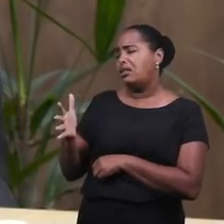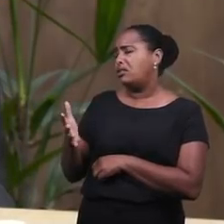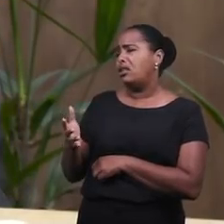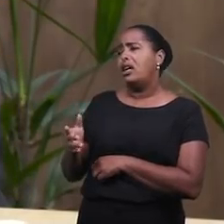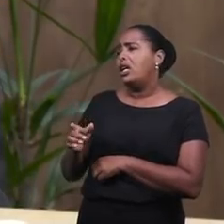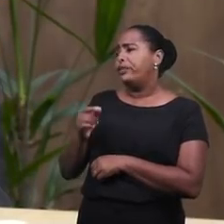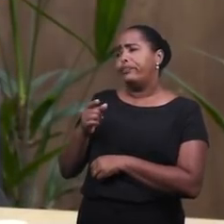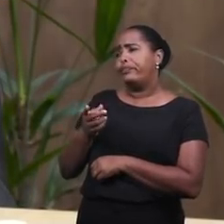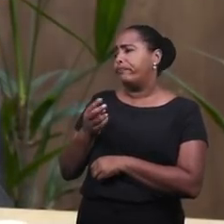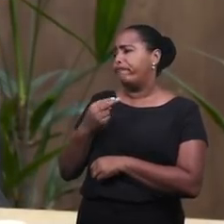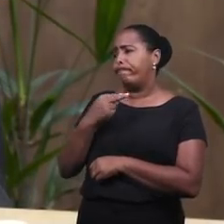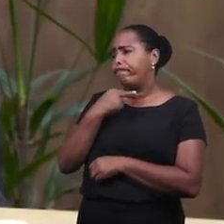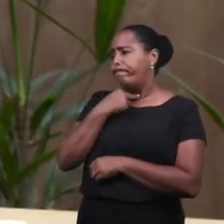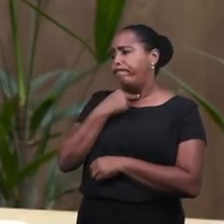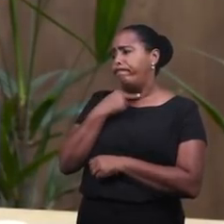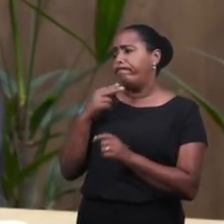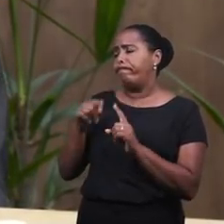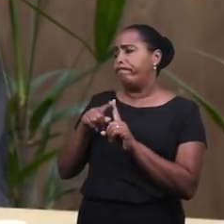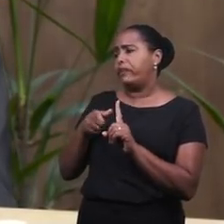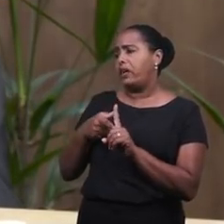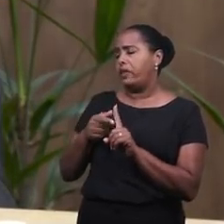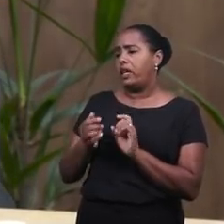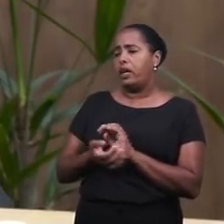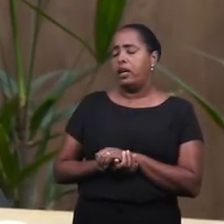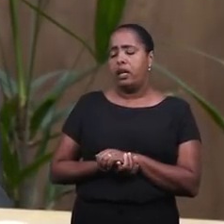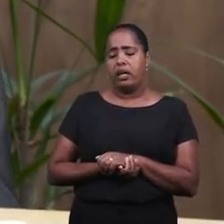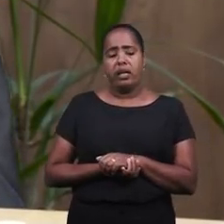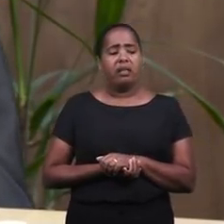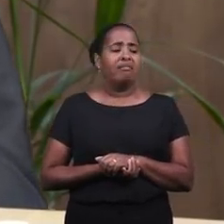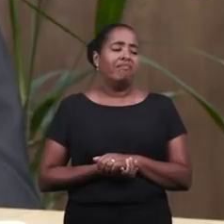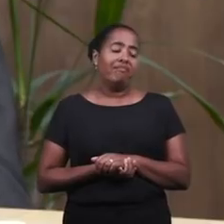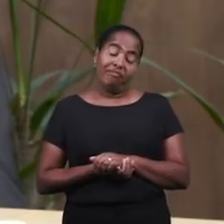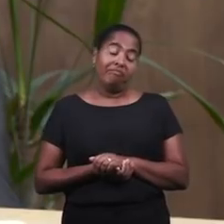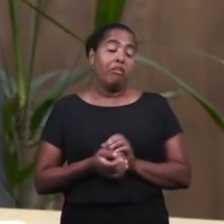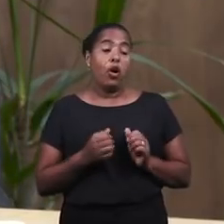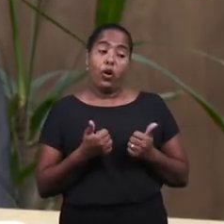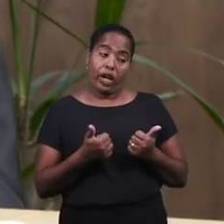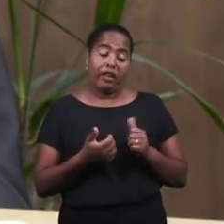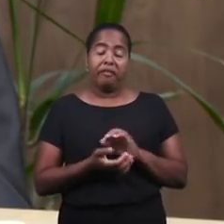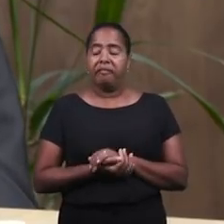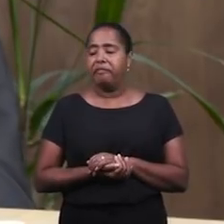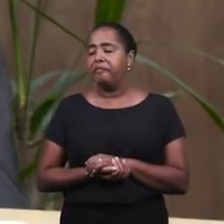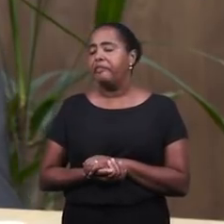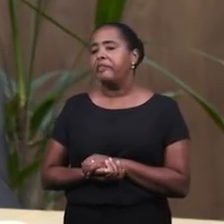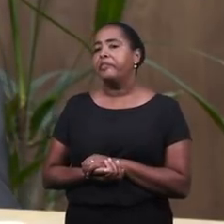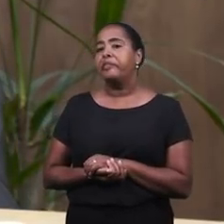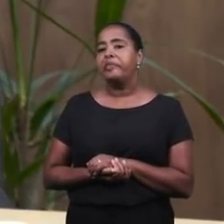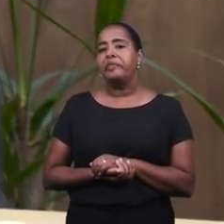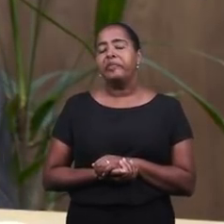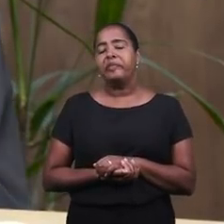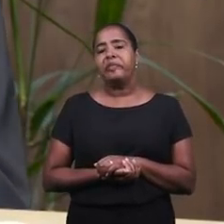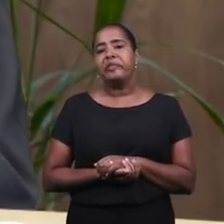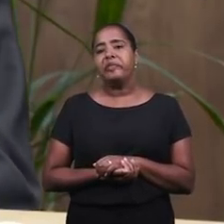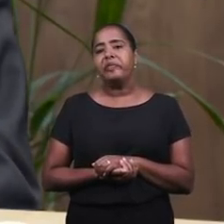idade e tal, ela não pode engravidar. Até pensamos em adotar, mas nós estamos vivendo, então tá bom, então.